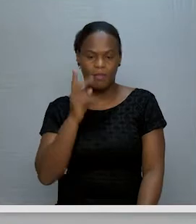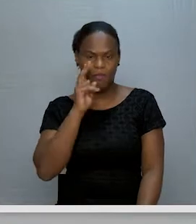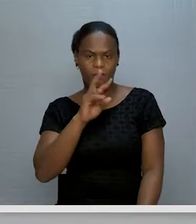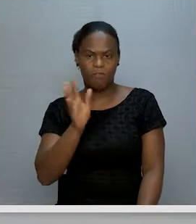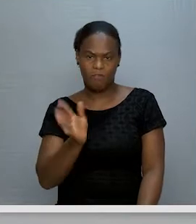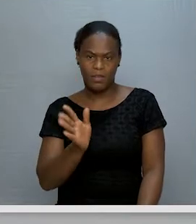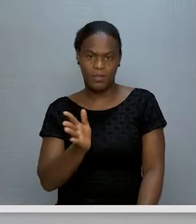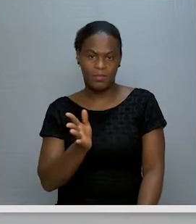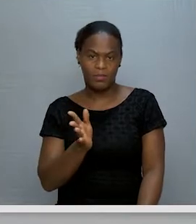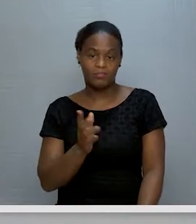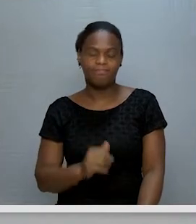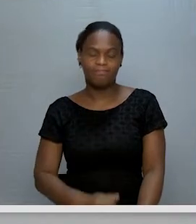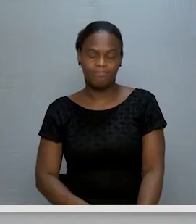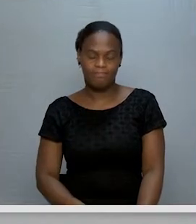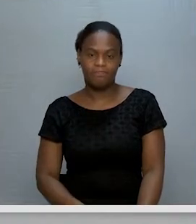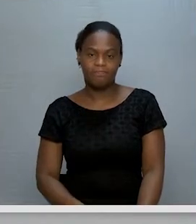Viram?